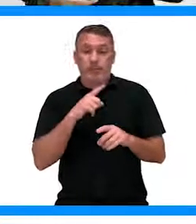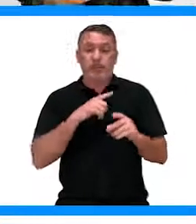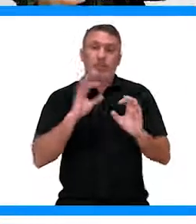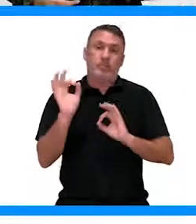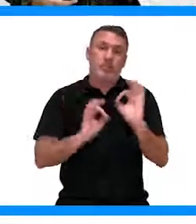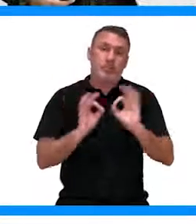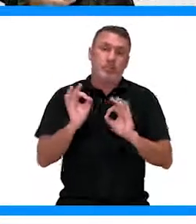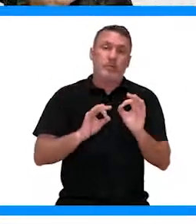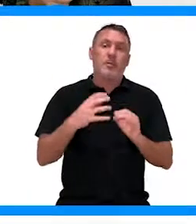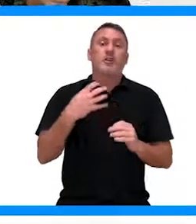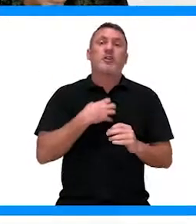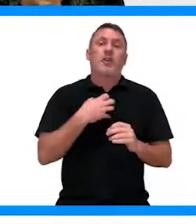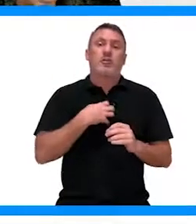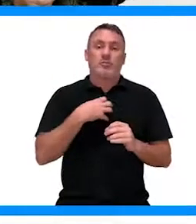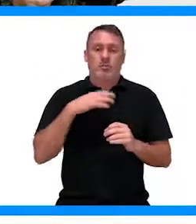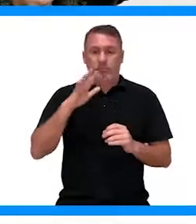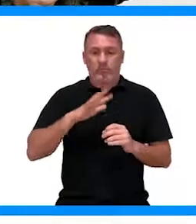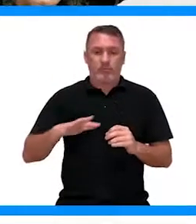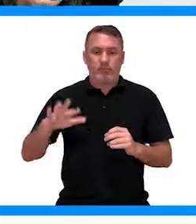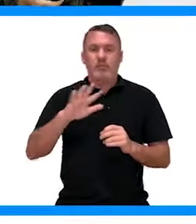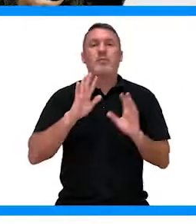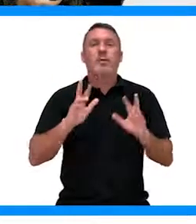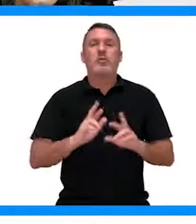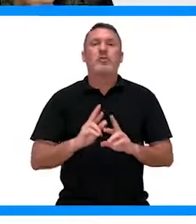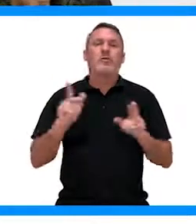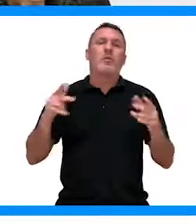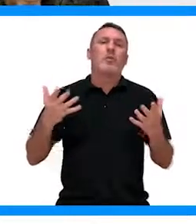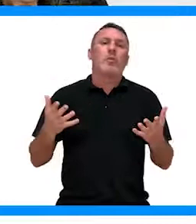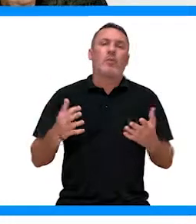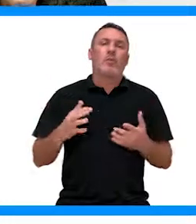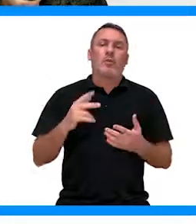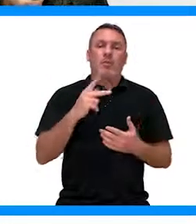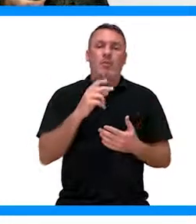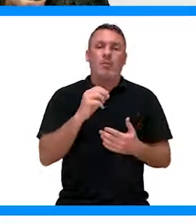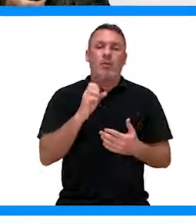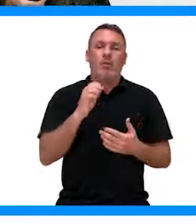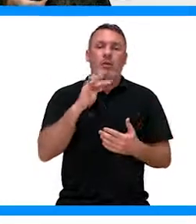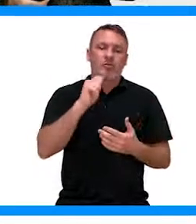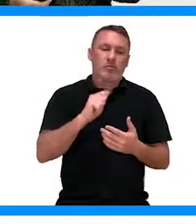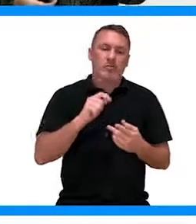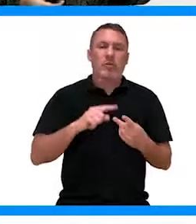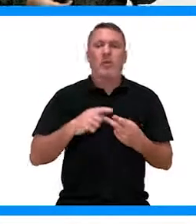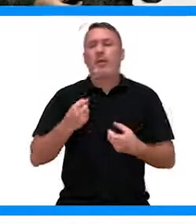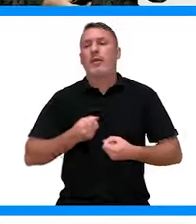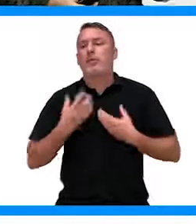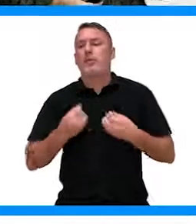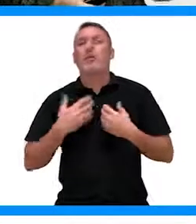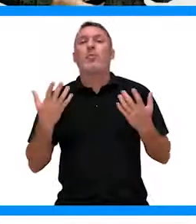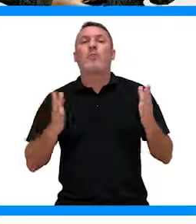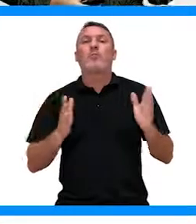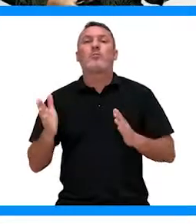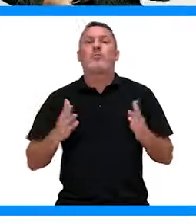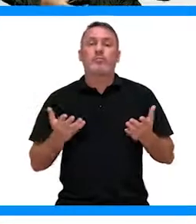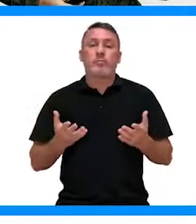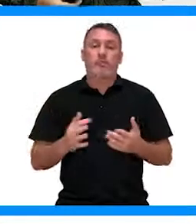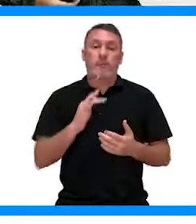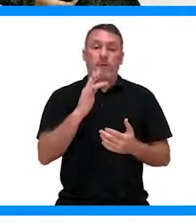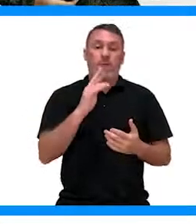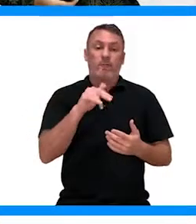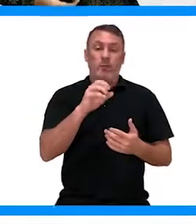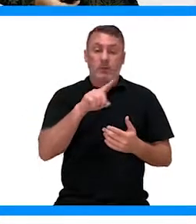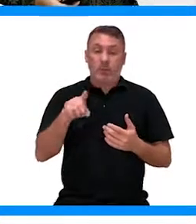E também para a elaboração de sua forma. Qual a diferença, então, entre função poética e função emotiva? Na